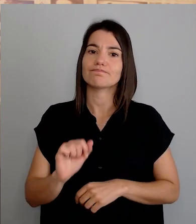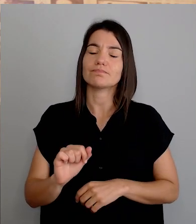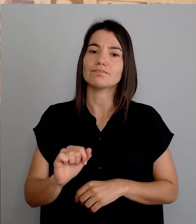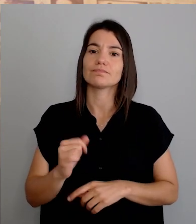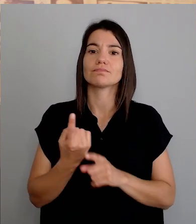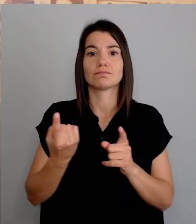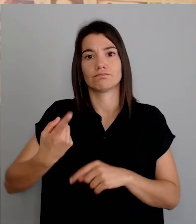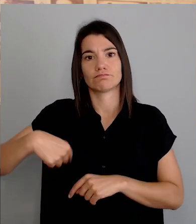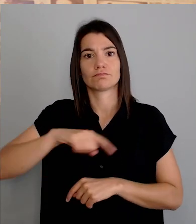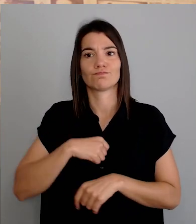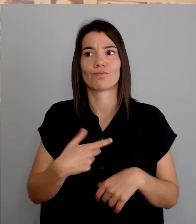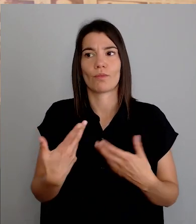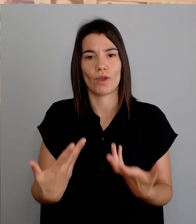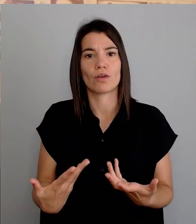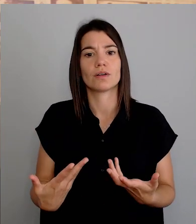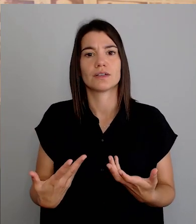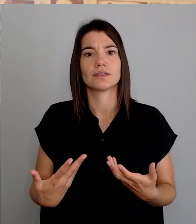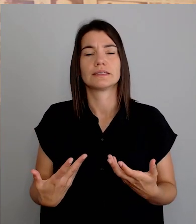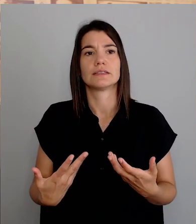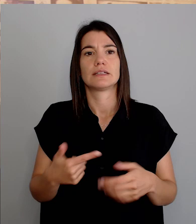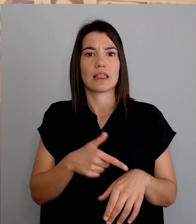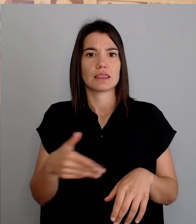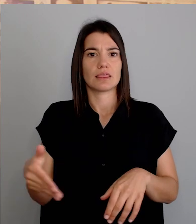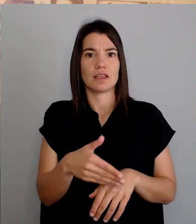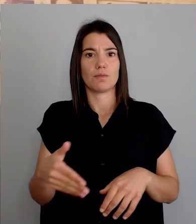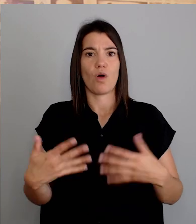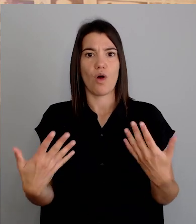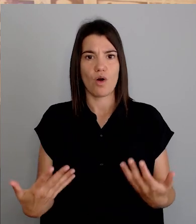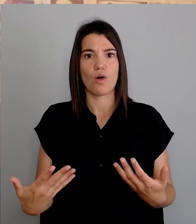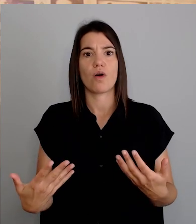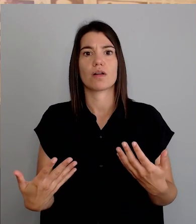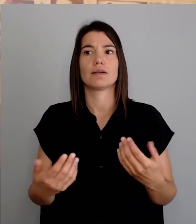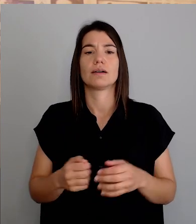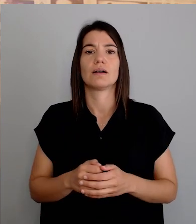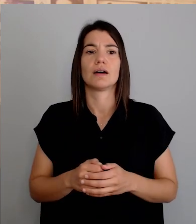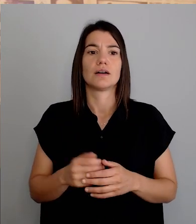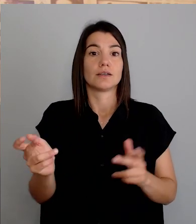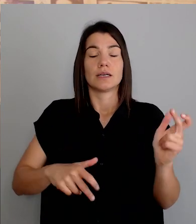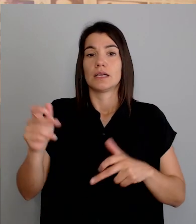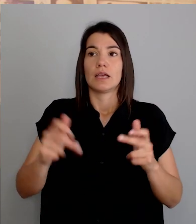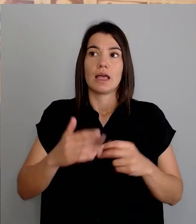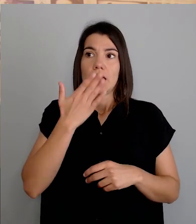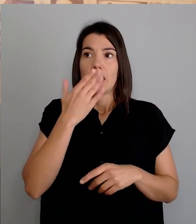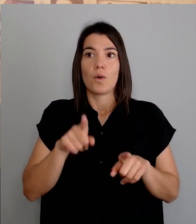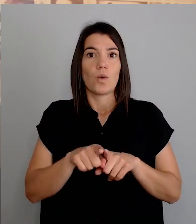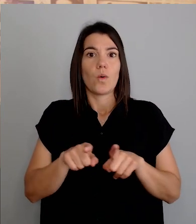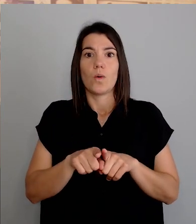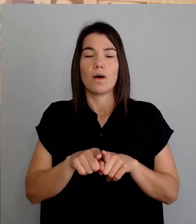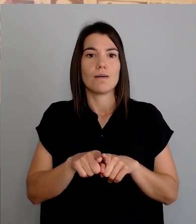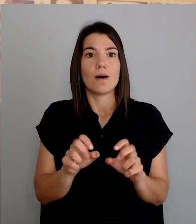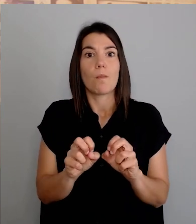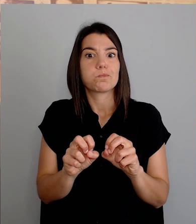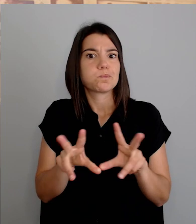É o facto de nós estarmos a viver, deste tempo, Com o escopo em sorte, Uma espécie